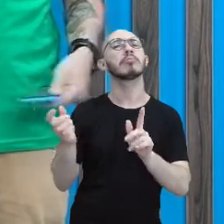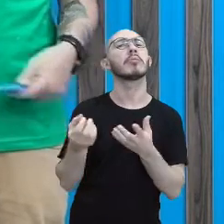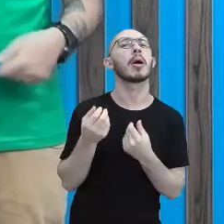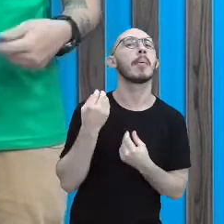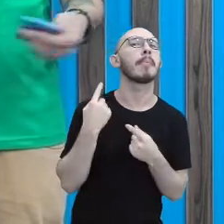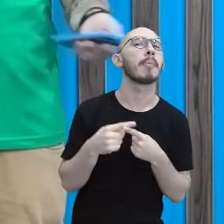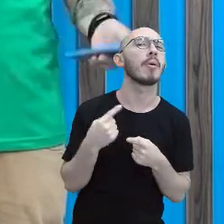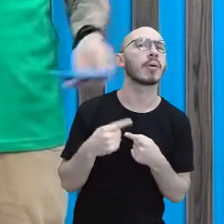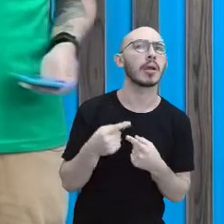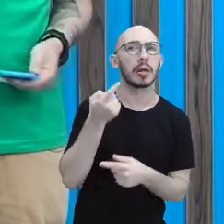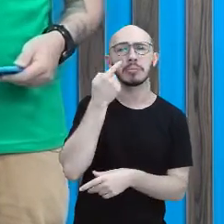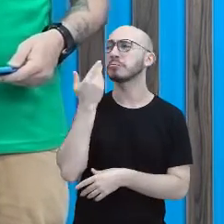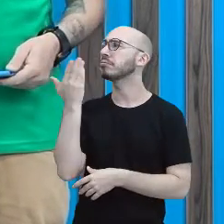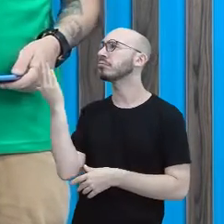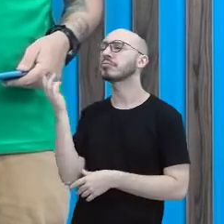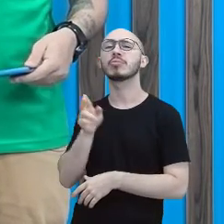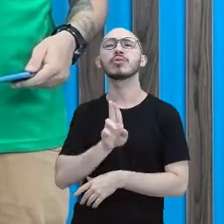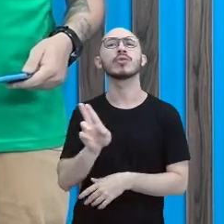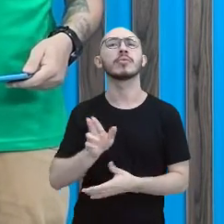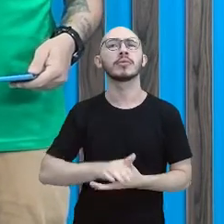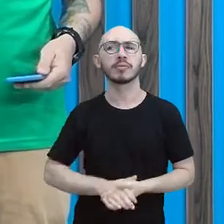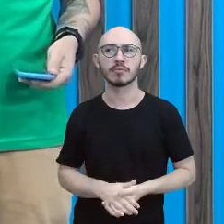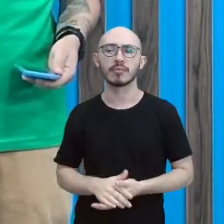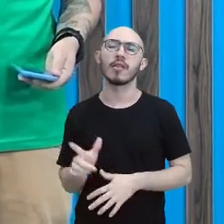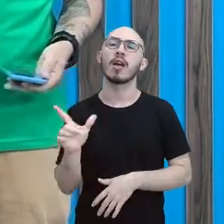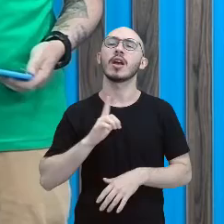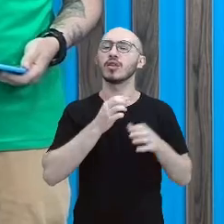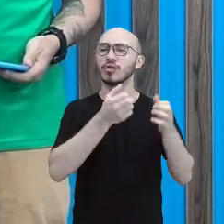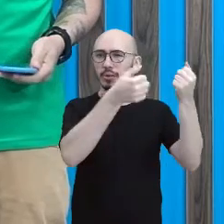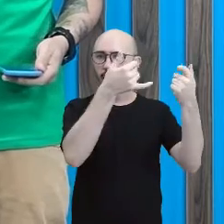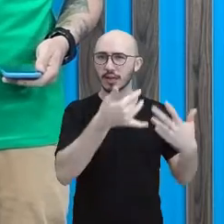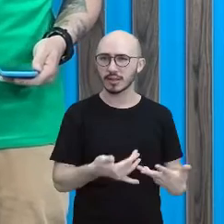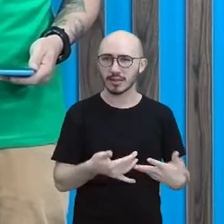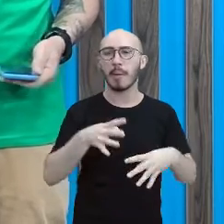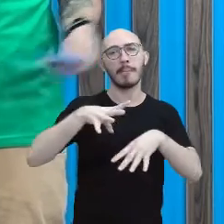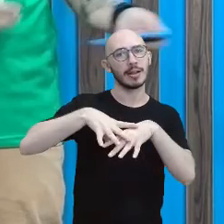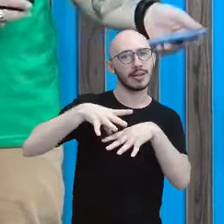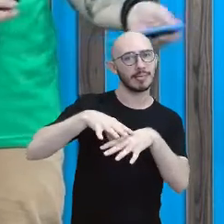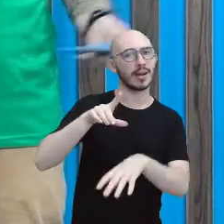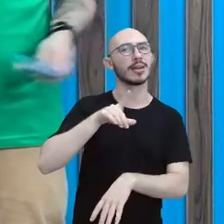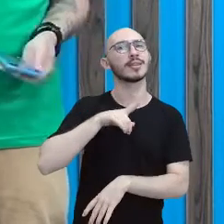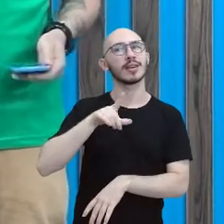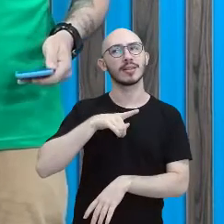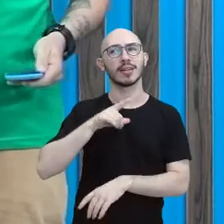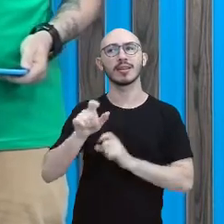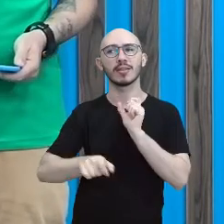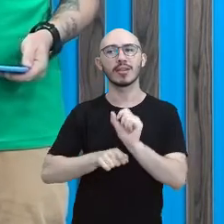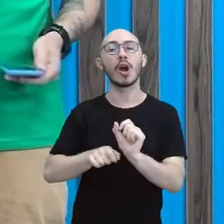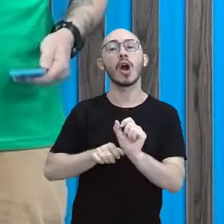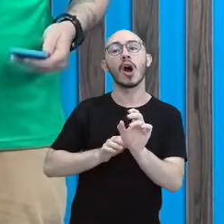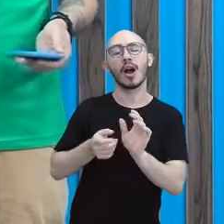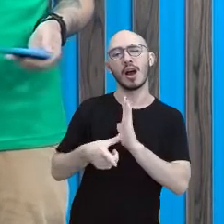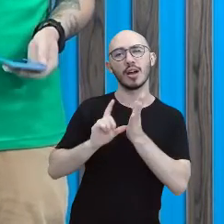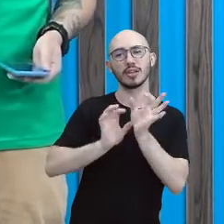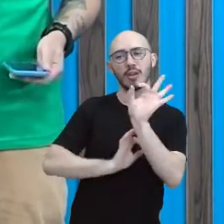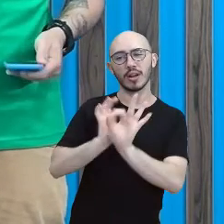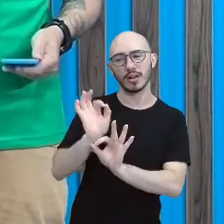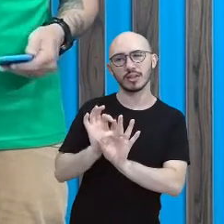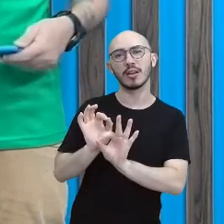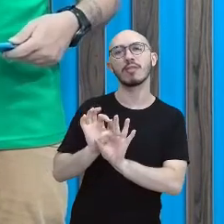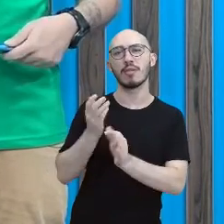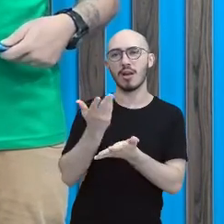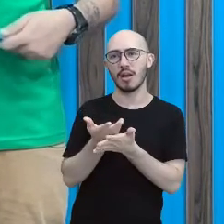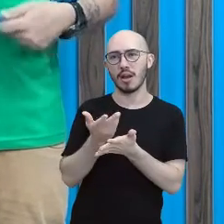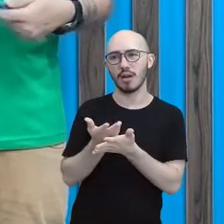vamos criar e vamos chamar de Google? Não, tem uma explicação matemática para isso, né? Quando a gente estava montando essa aula, comentando com a professora